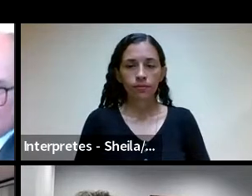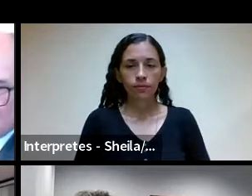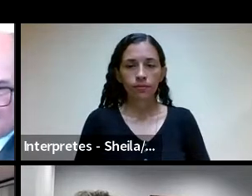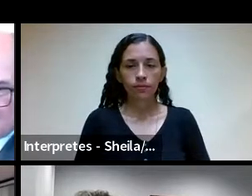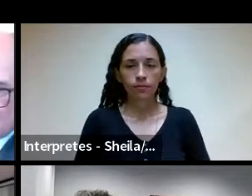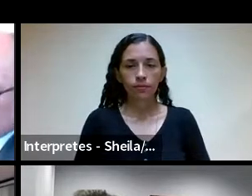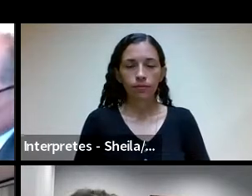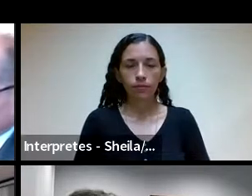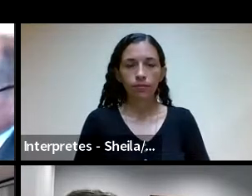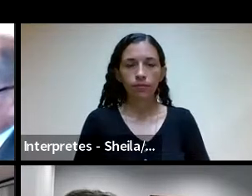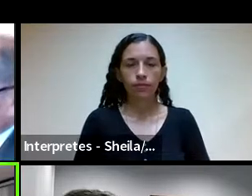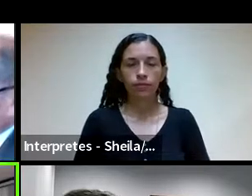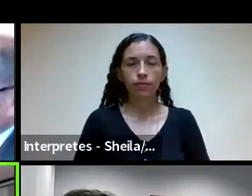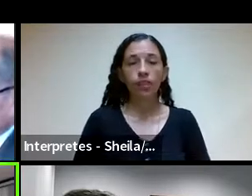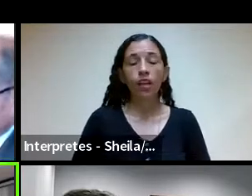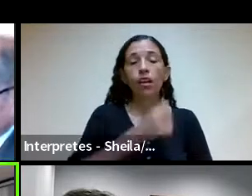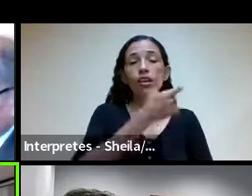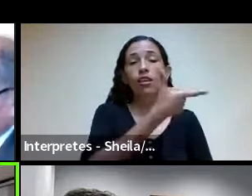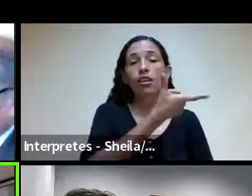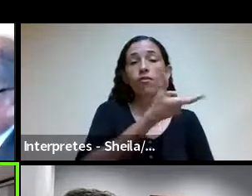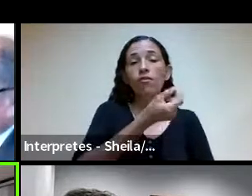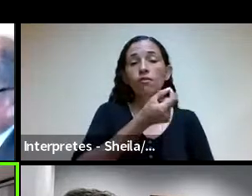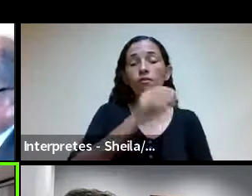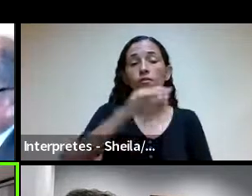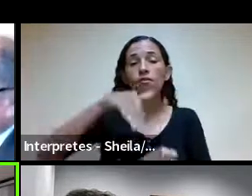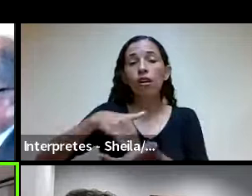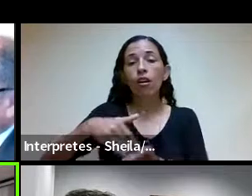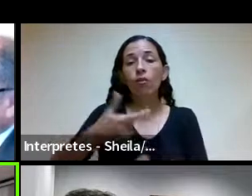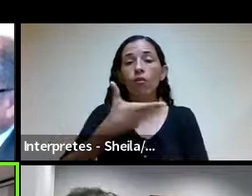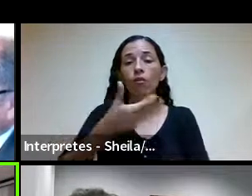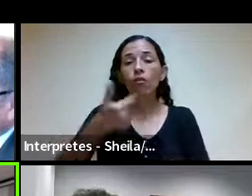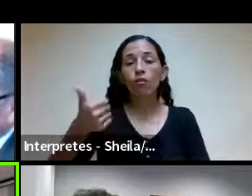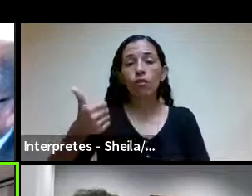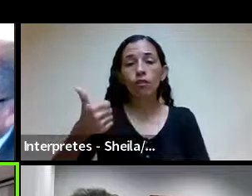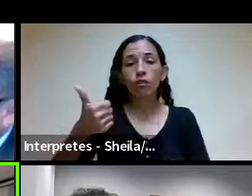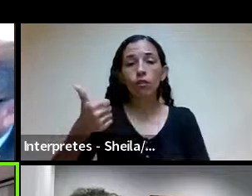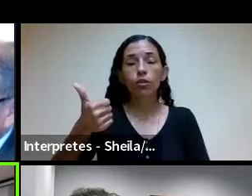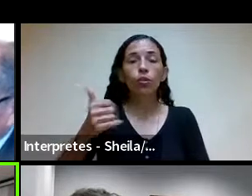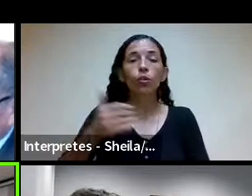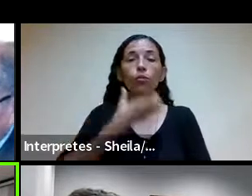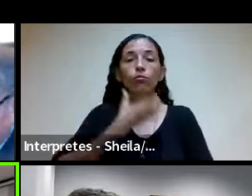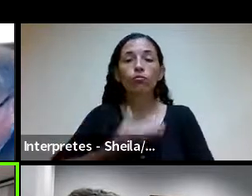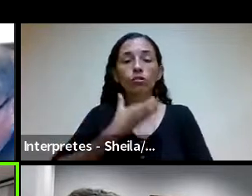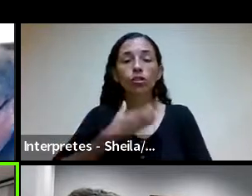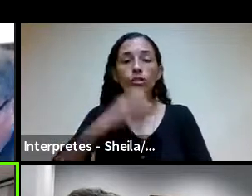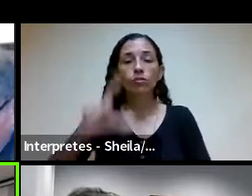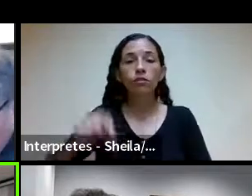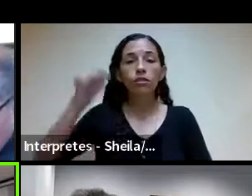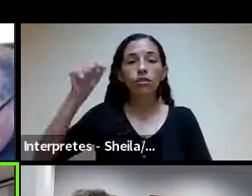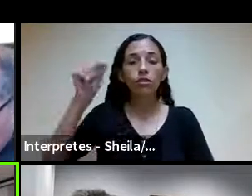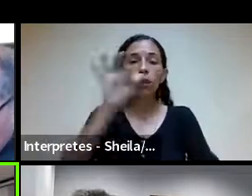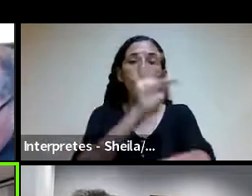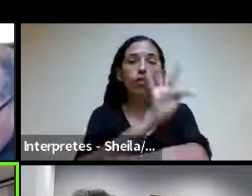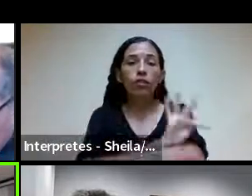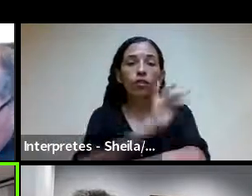Do dia 20 ao 21 de dezembro, foi sorteado doutor Fernando